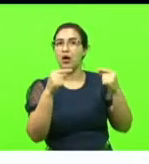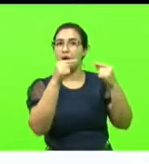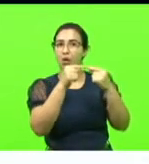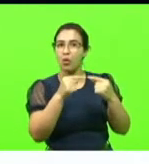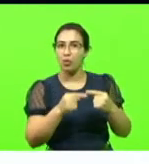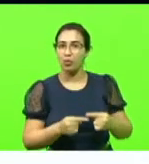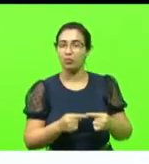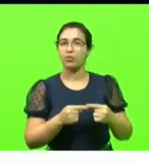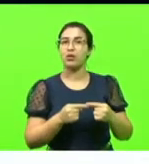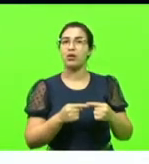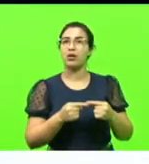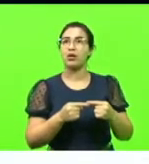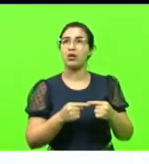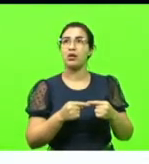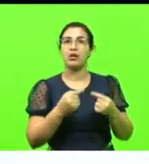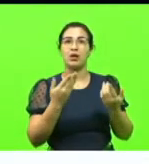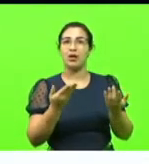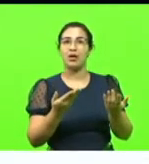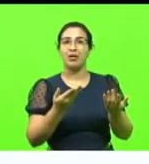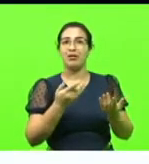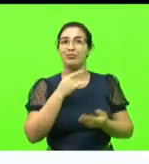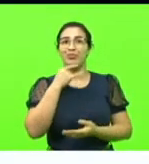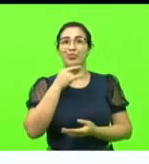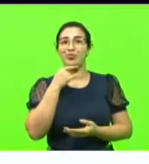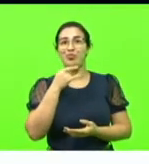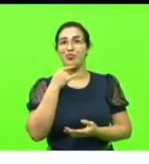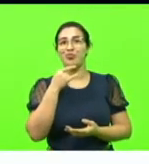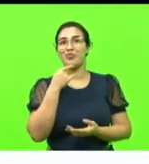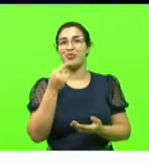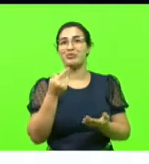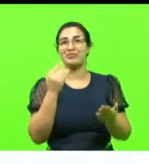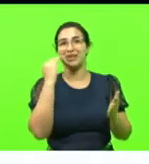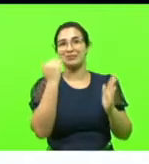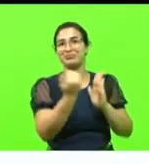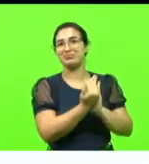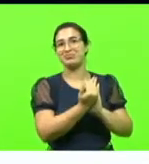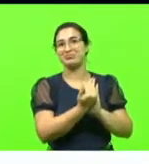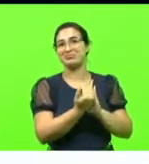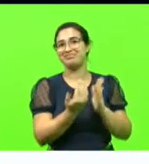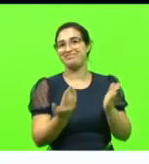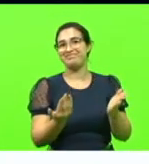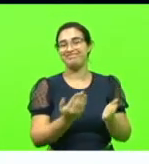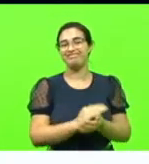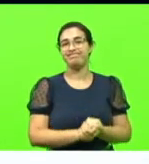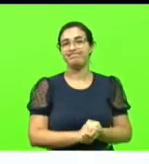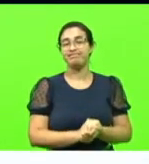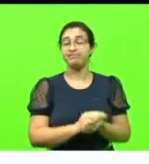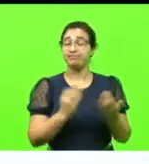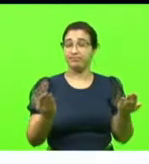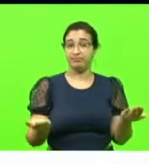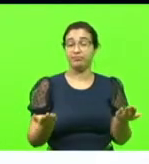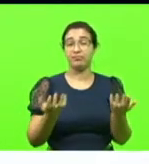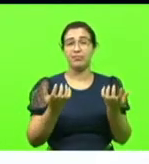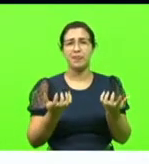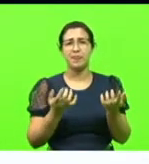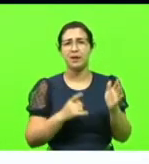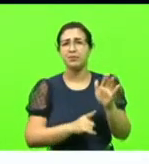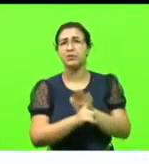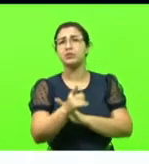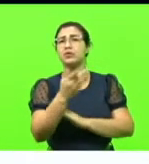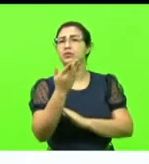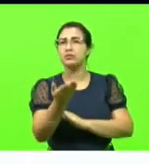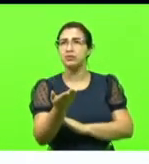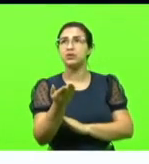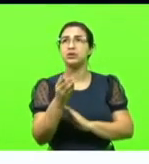regulamentada, não tem efeito prático, porque ela não entra por si só. Então, eu gostaria de questionar a Vossa Excelência,